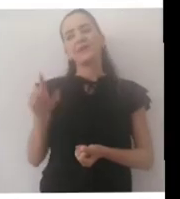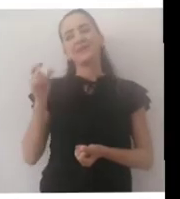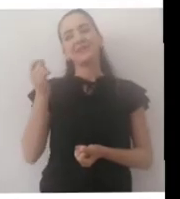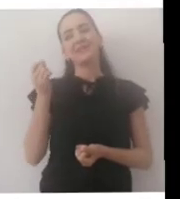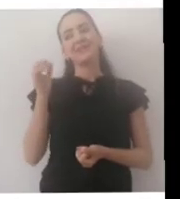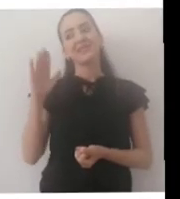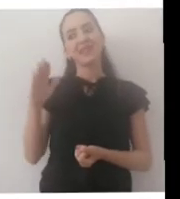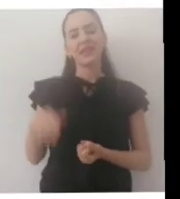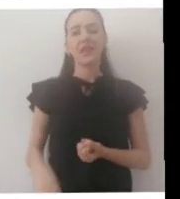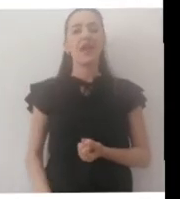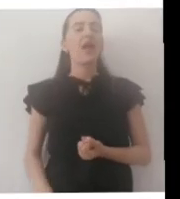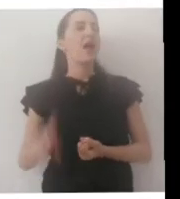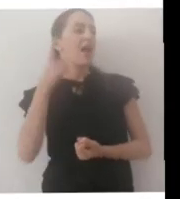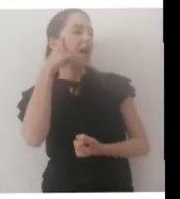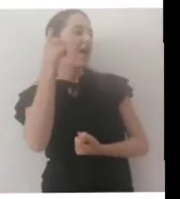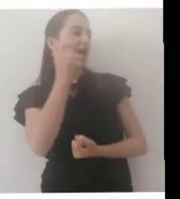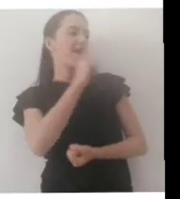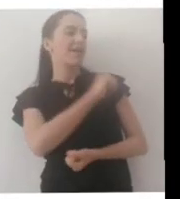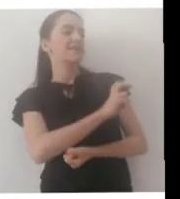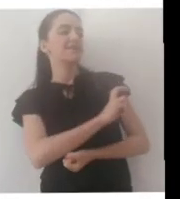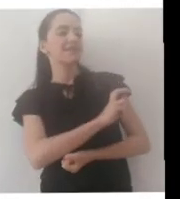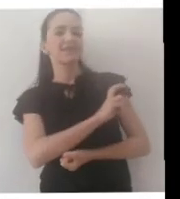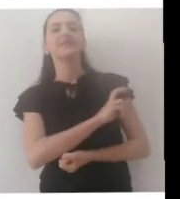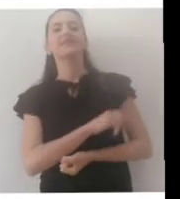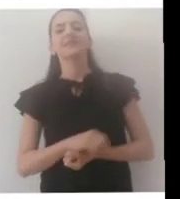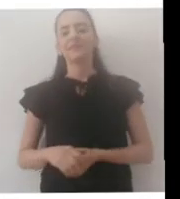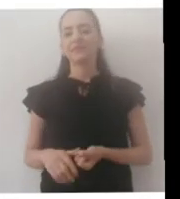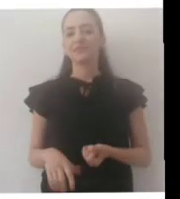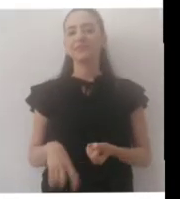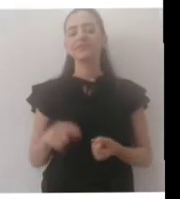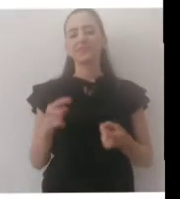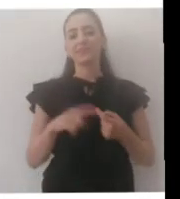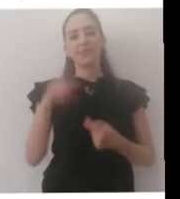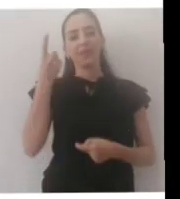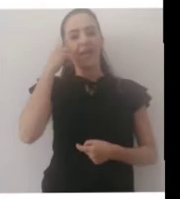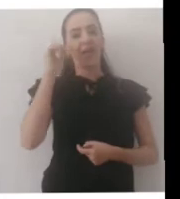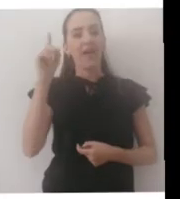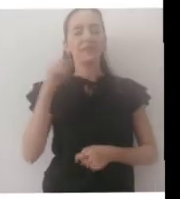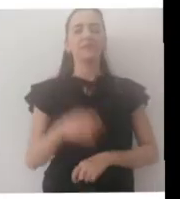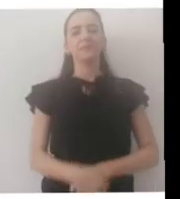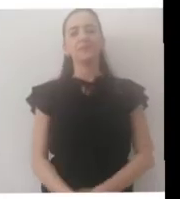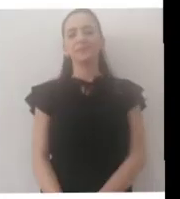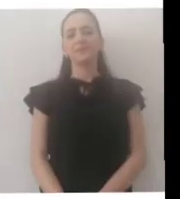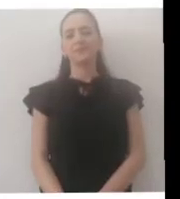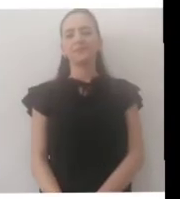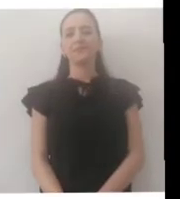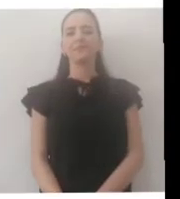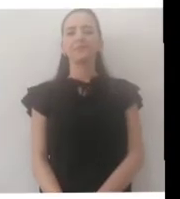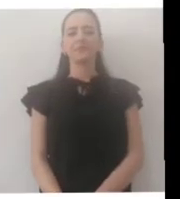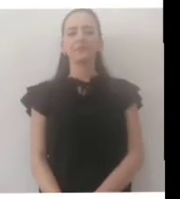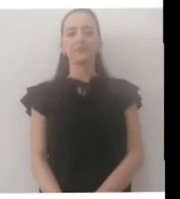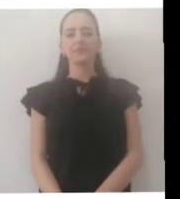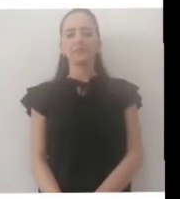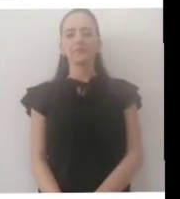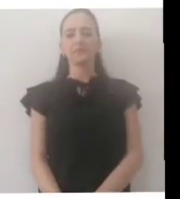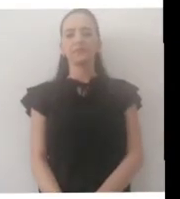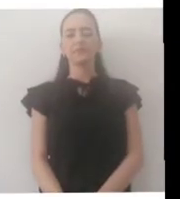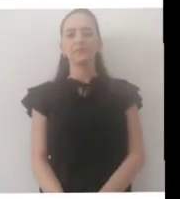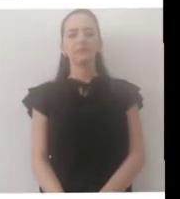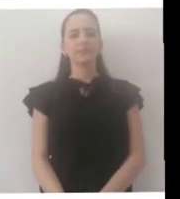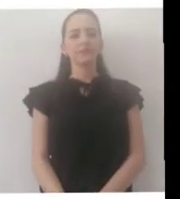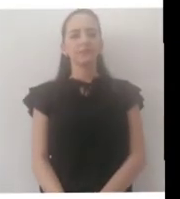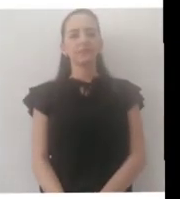Tá com 6 bolinhas. Aí a professora fala, não, é menos que 6. Ela, 5. Então, são jogos de adivinhação.